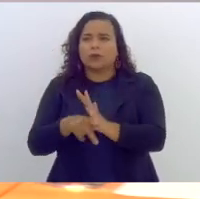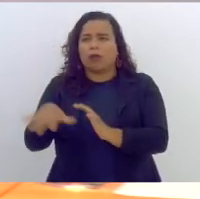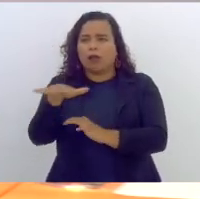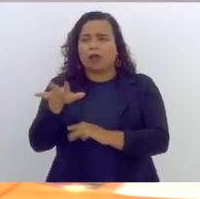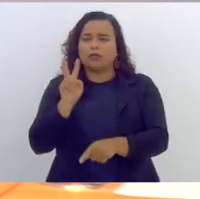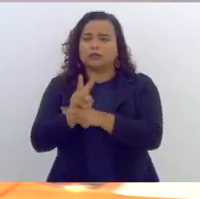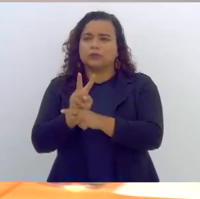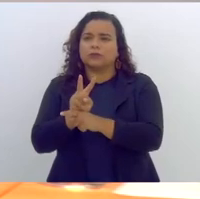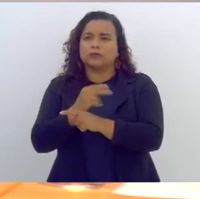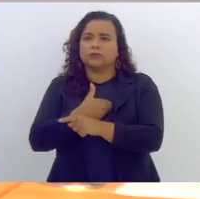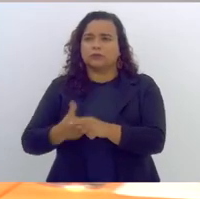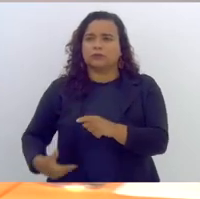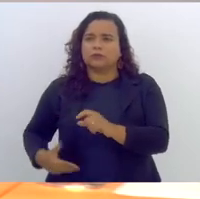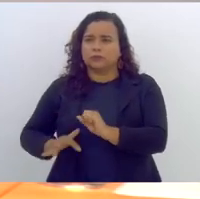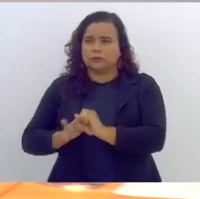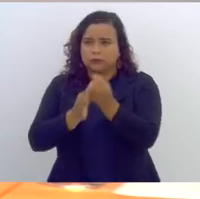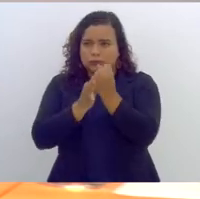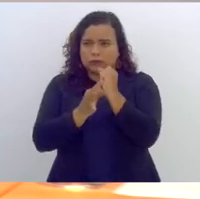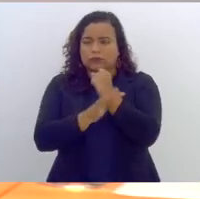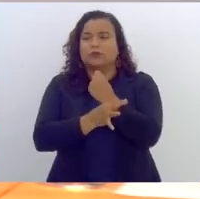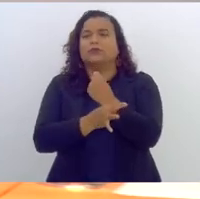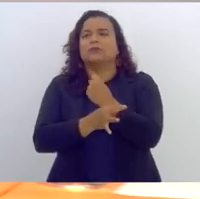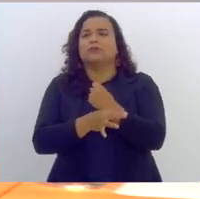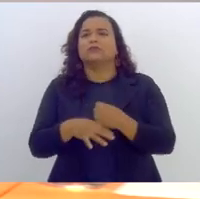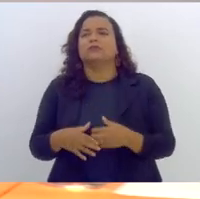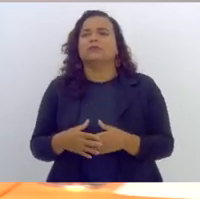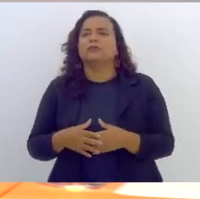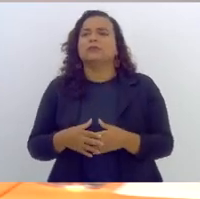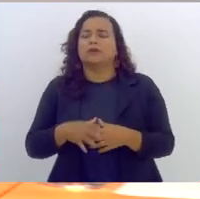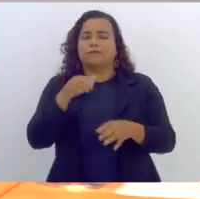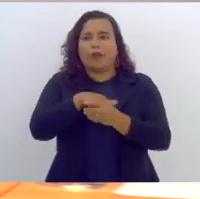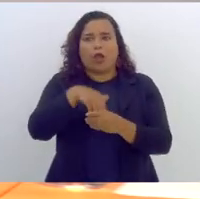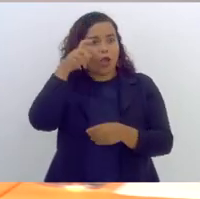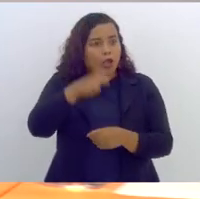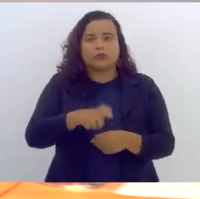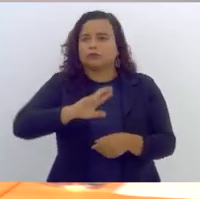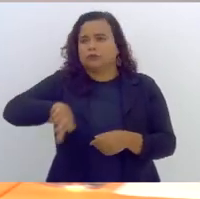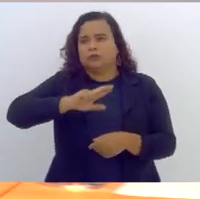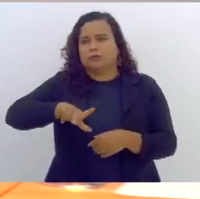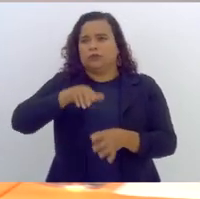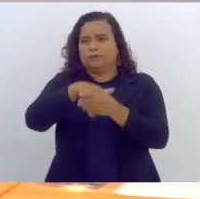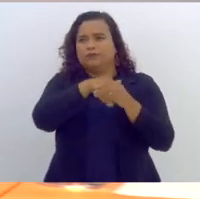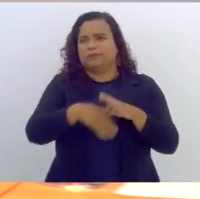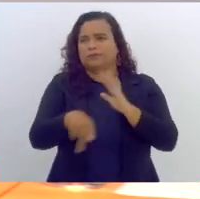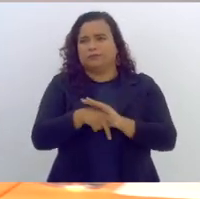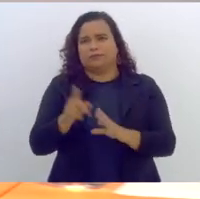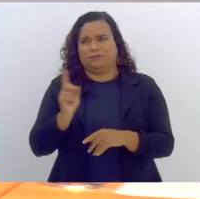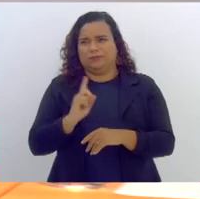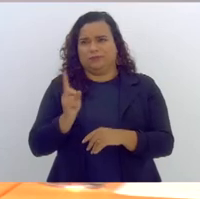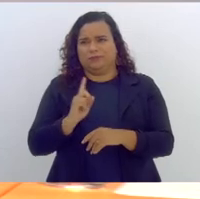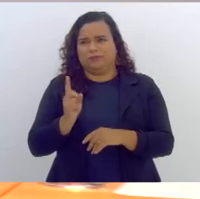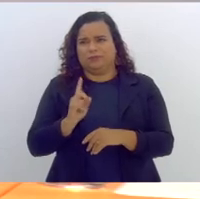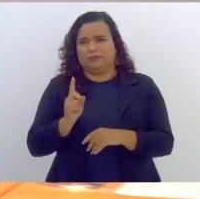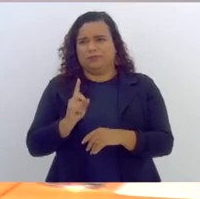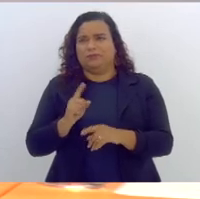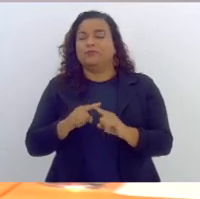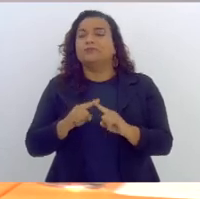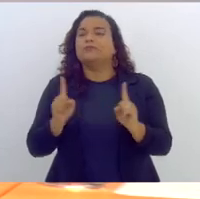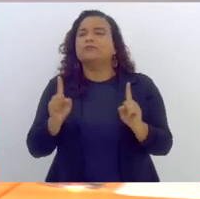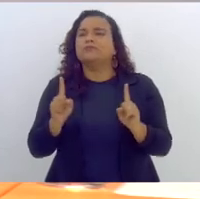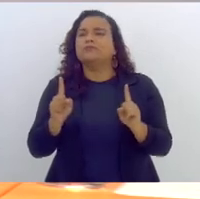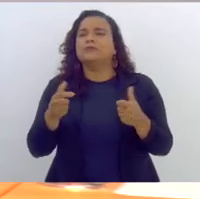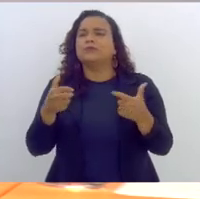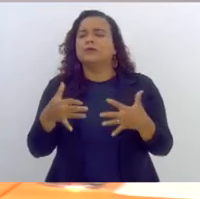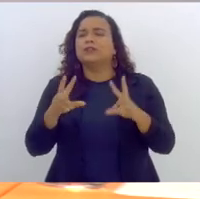segurança pública não visam votos não é eleitoreiro é uma defesa sim da área de segurança